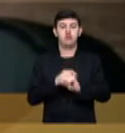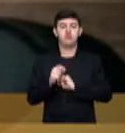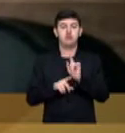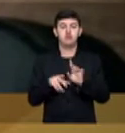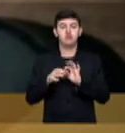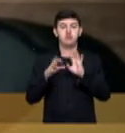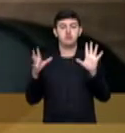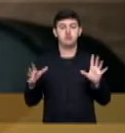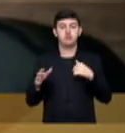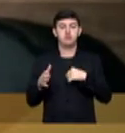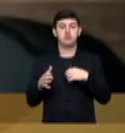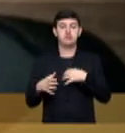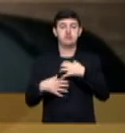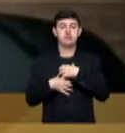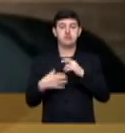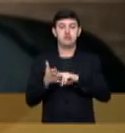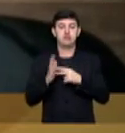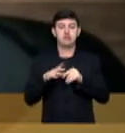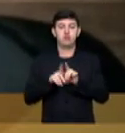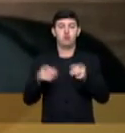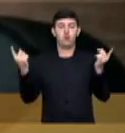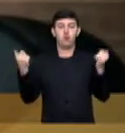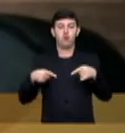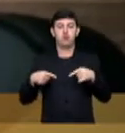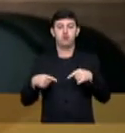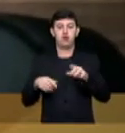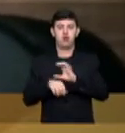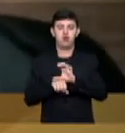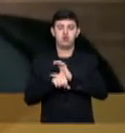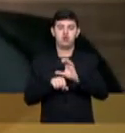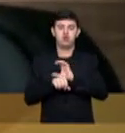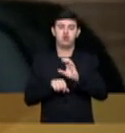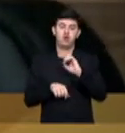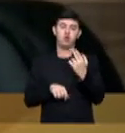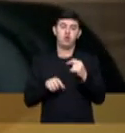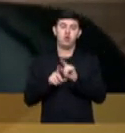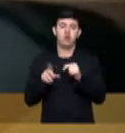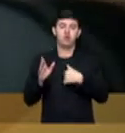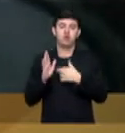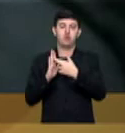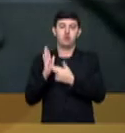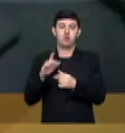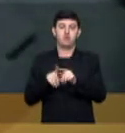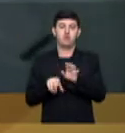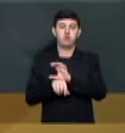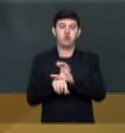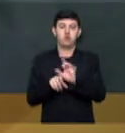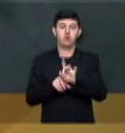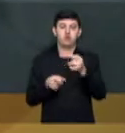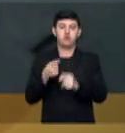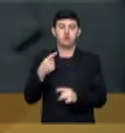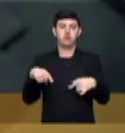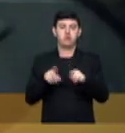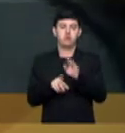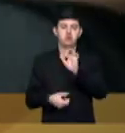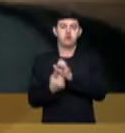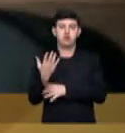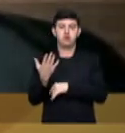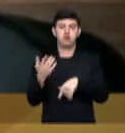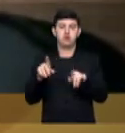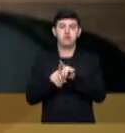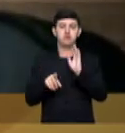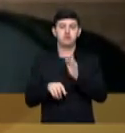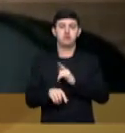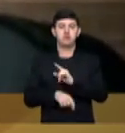em sentido contrário à Constituição. As normas infraconstitucionais surgem com a